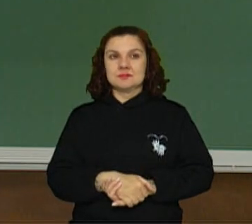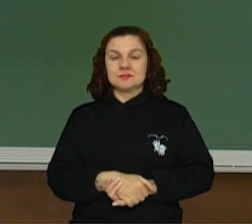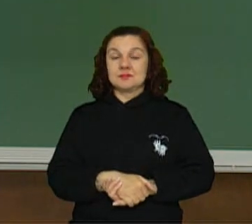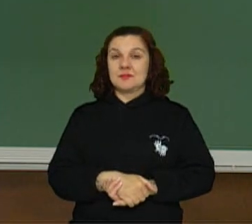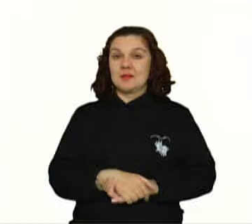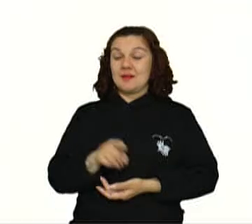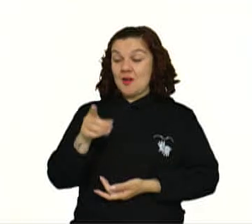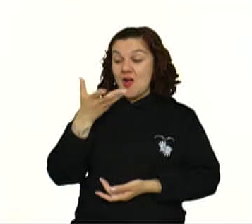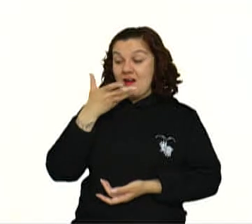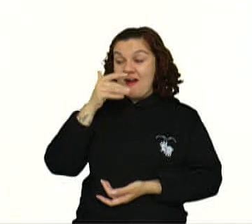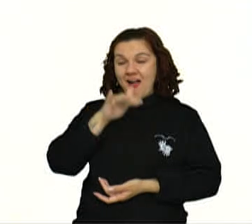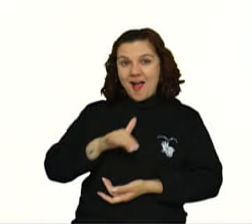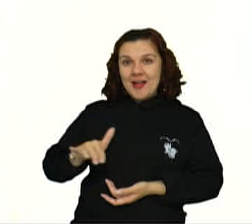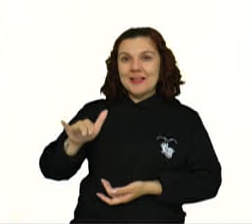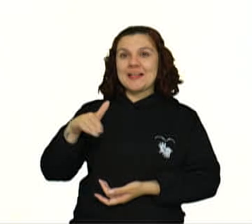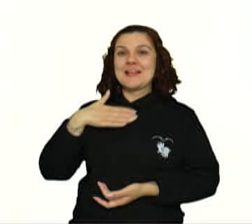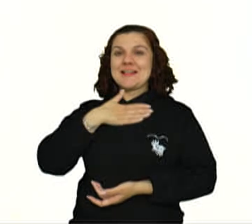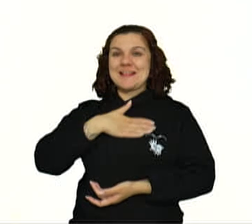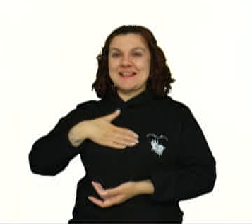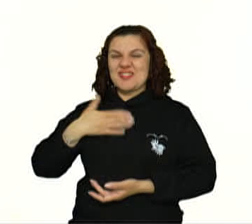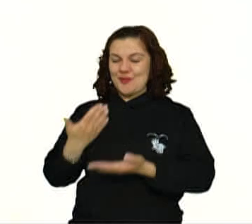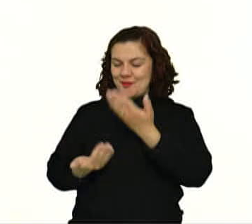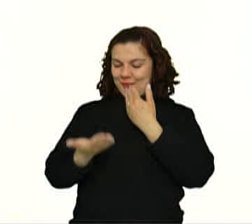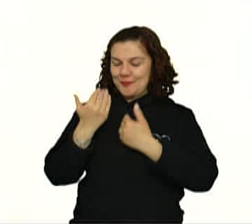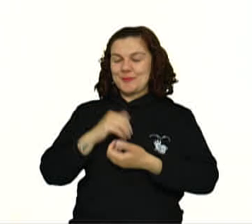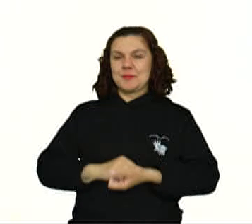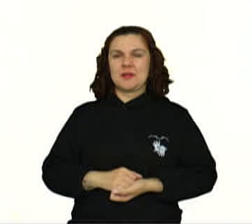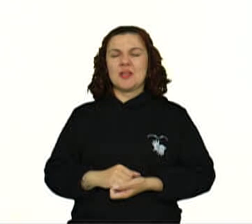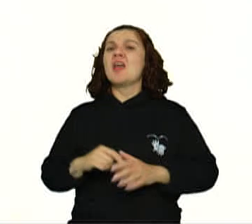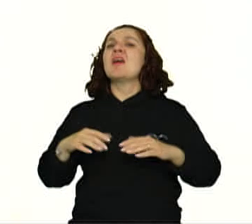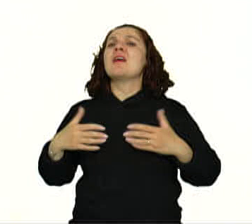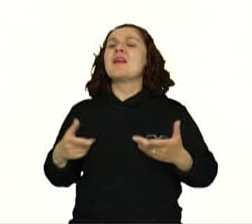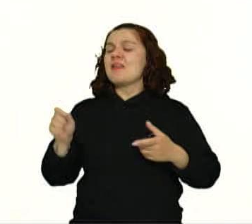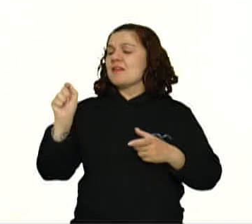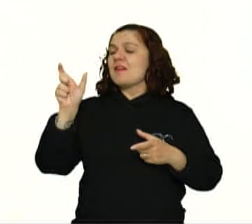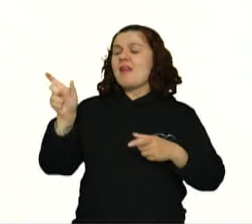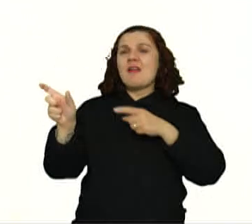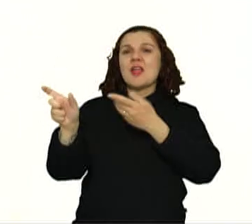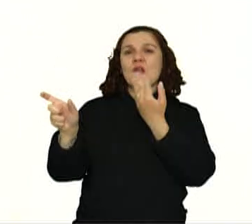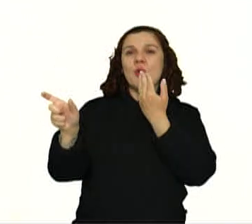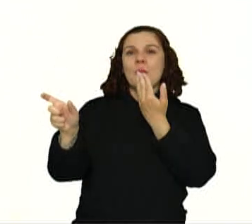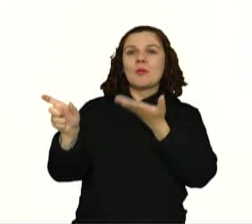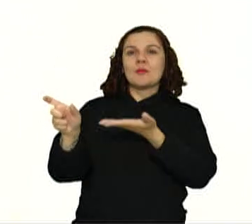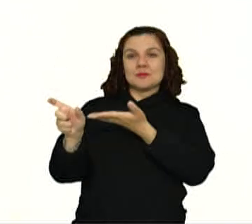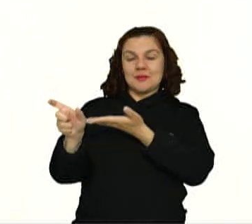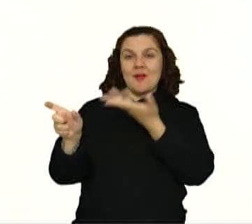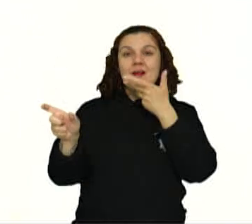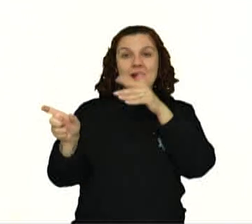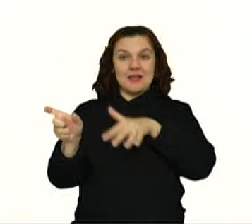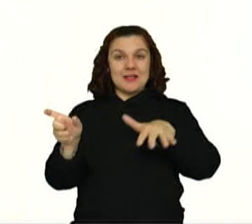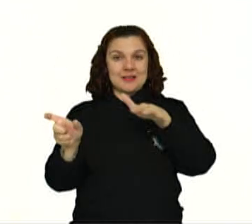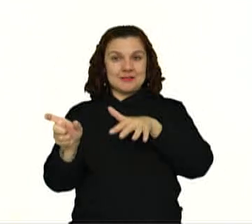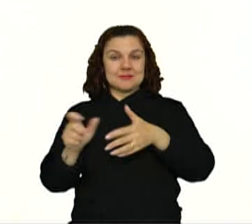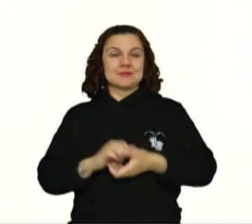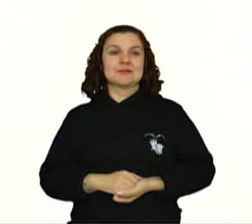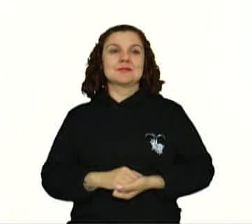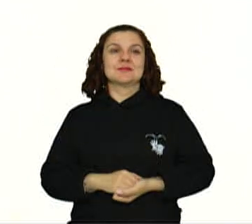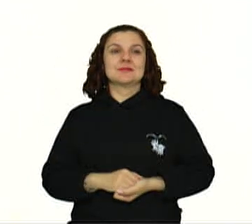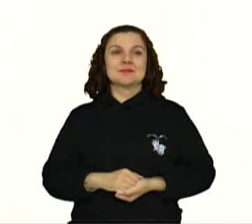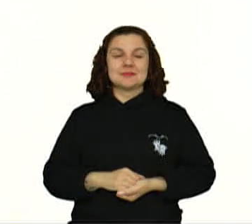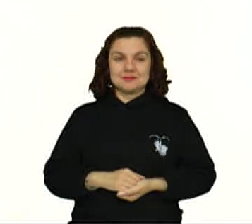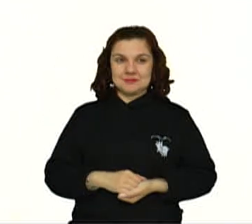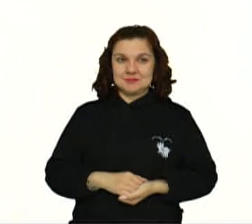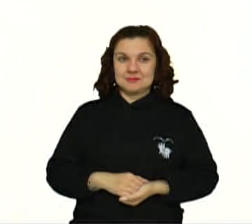A criançada gostou da comida. Quem gostou da comida? A criançada. Sujeito, núcleo do